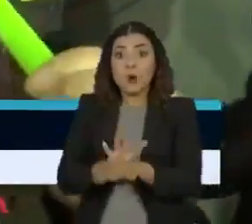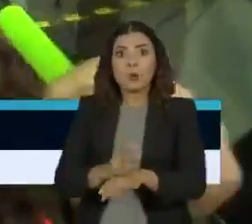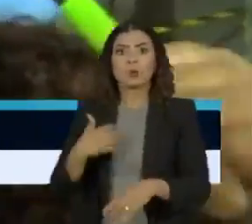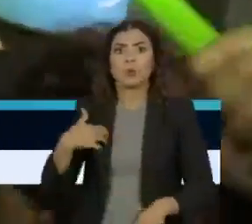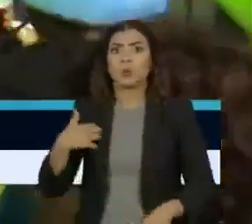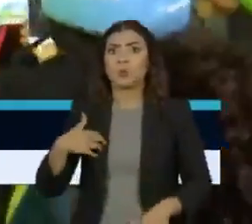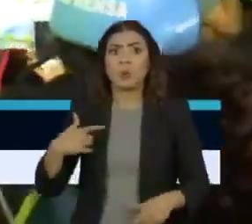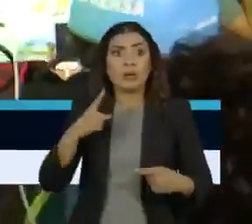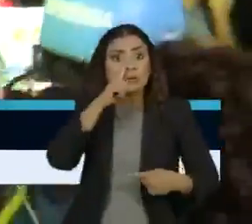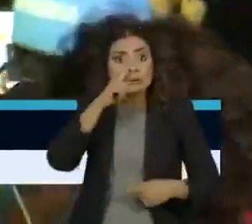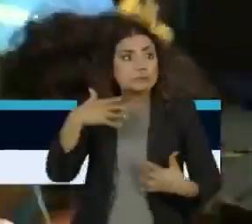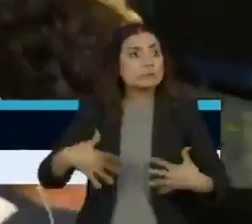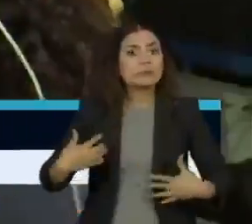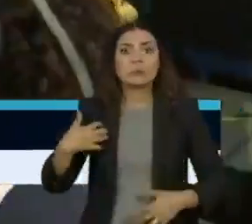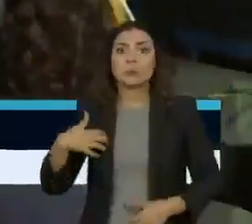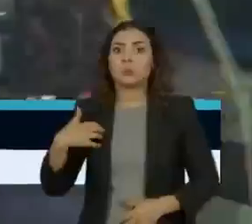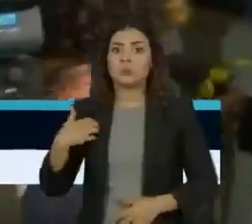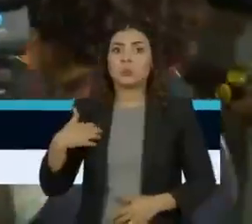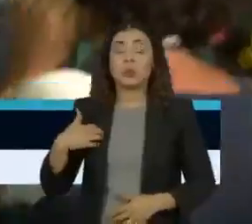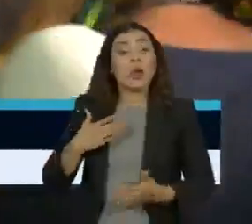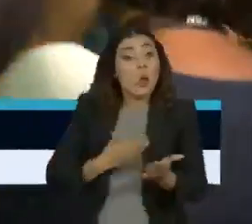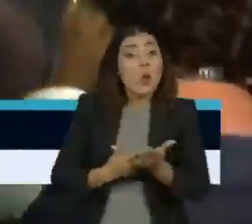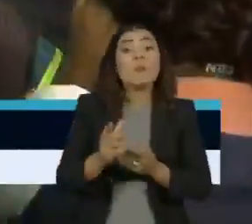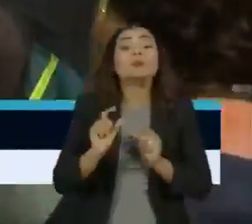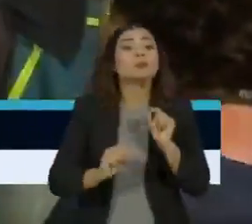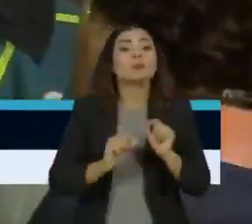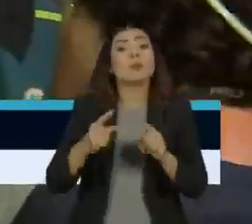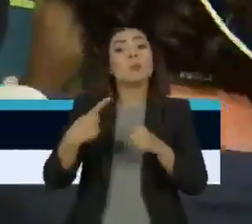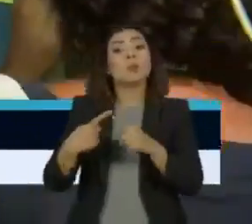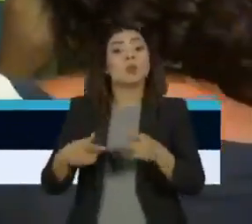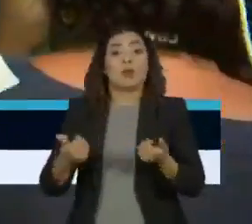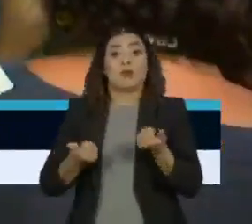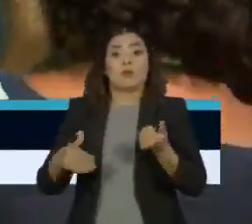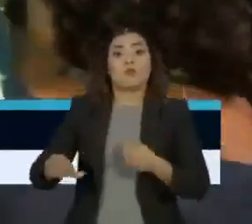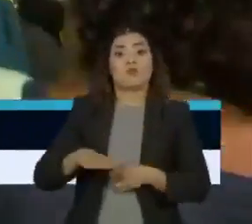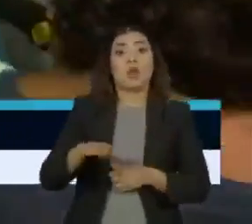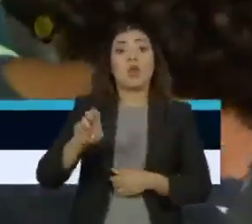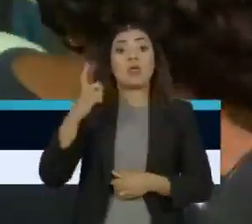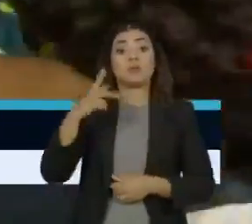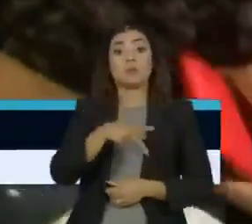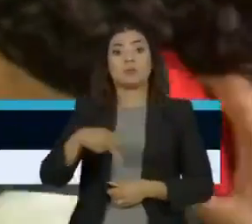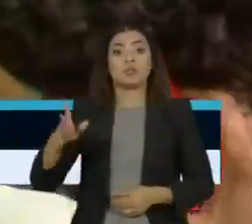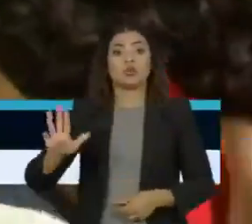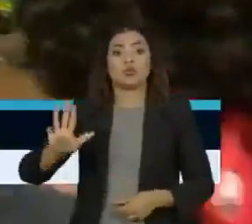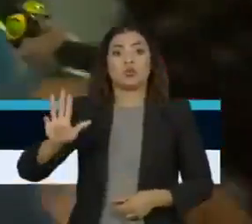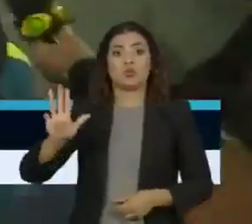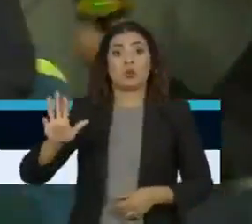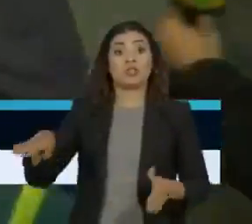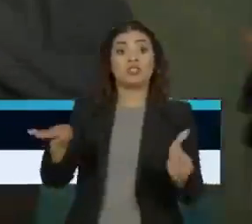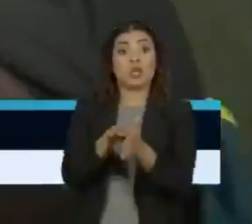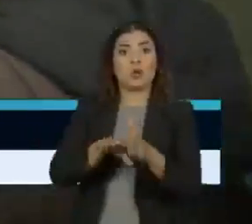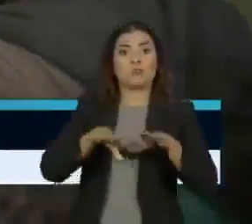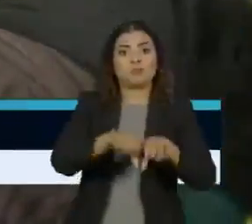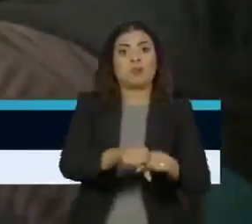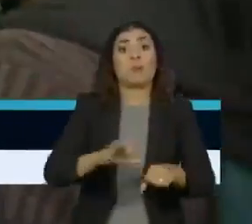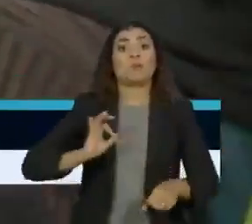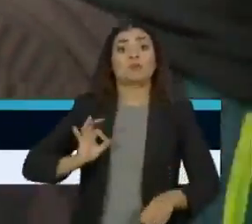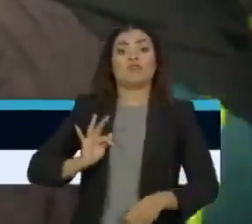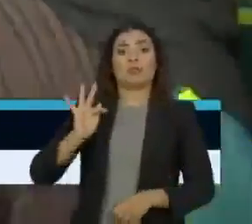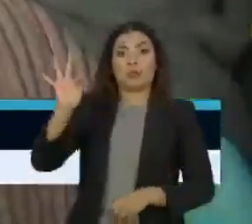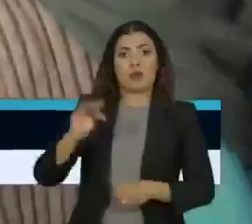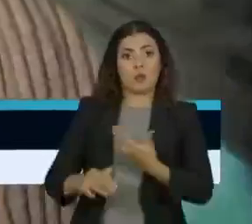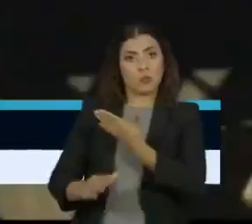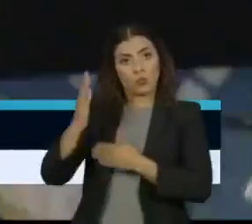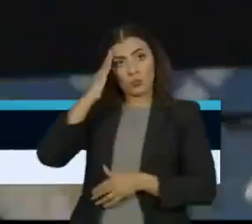está muito tenso. Tudo isso começou logo após a chegada do ex-presidente Lula aqui à Superintendência da Polícia